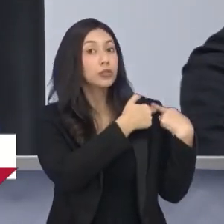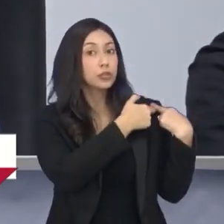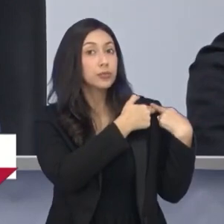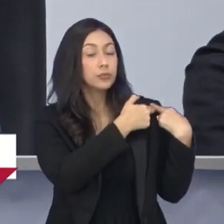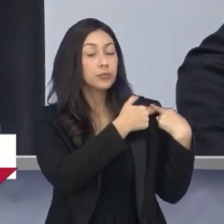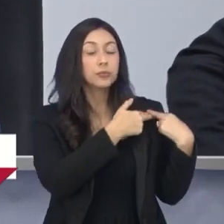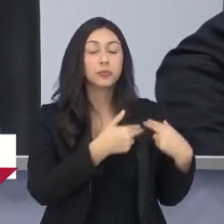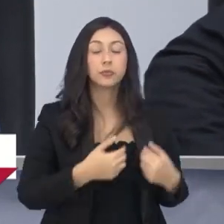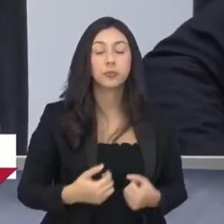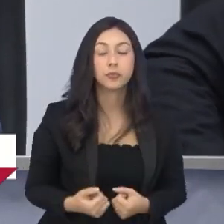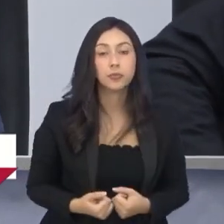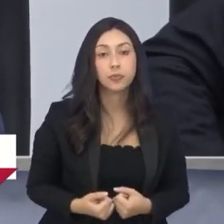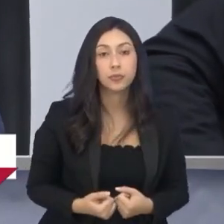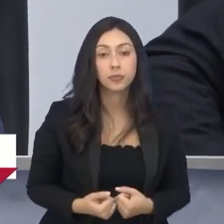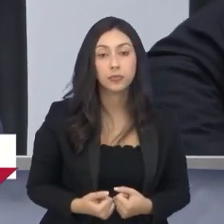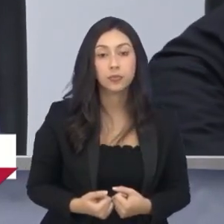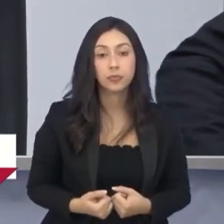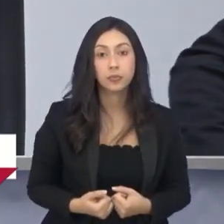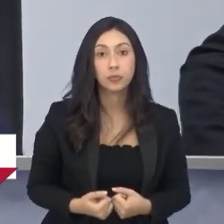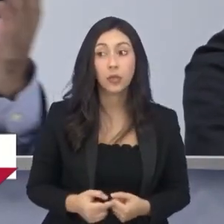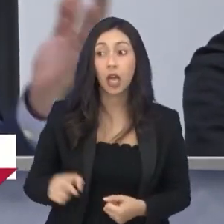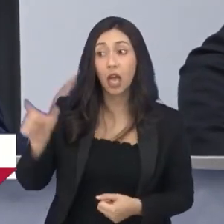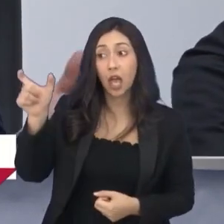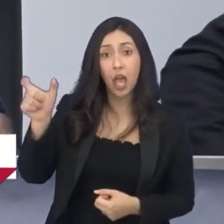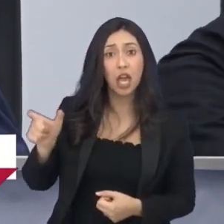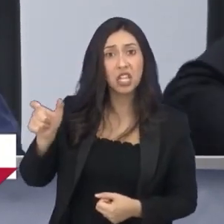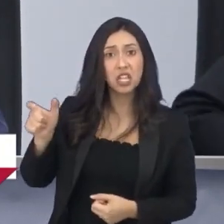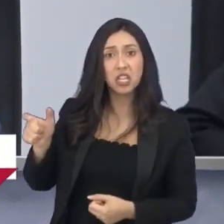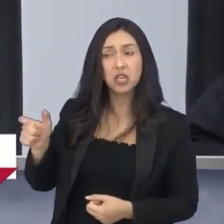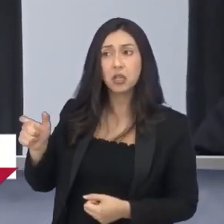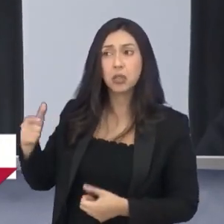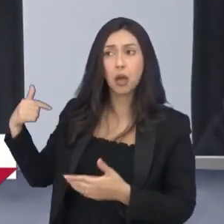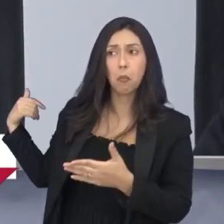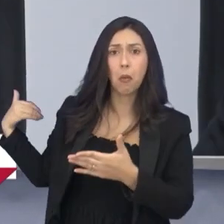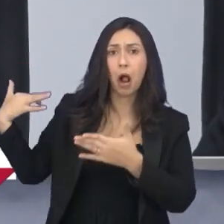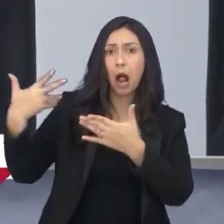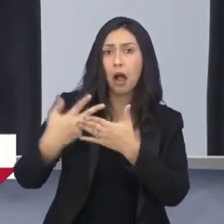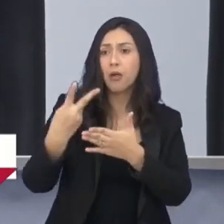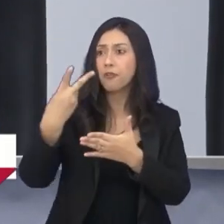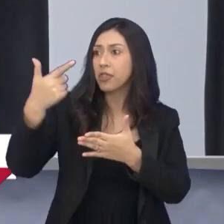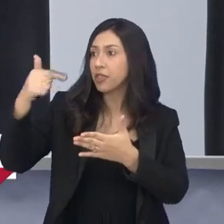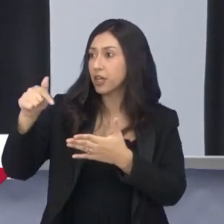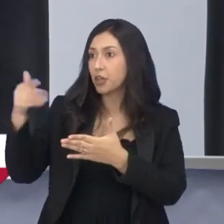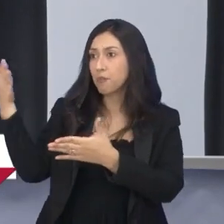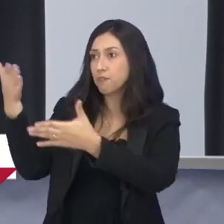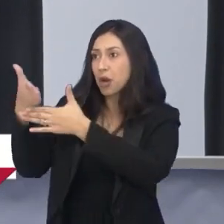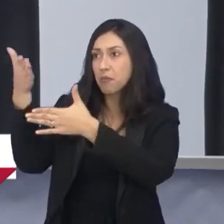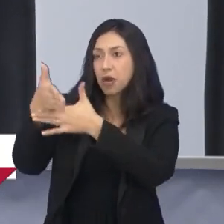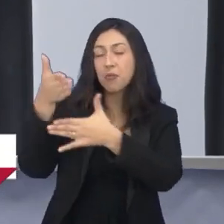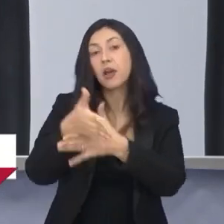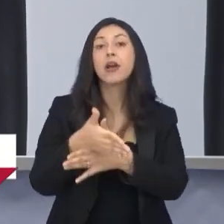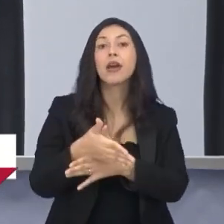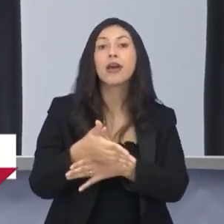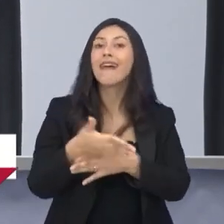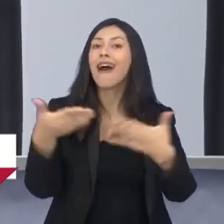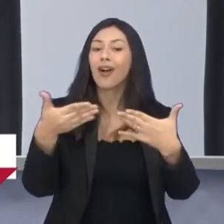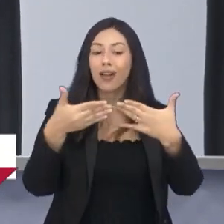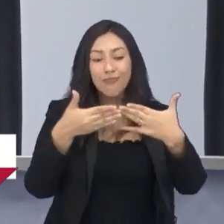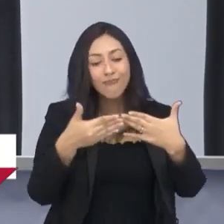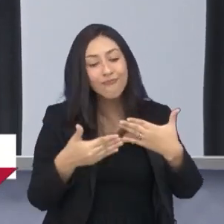Tribunal de Contas ele participou dos outros 27 E daqui pra frente começo eu no